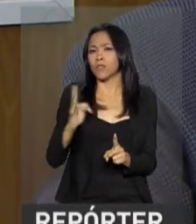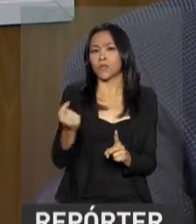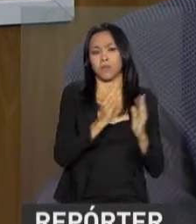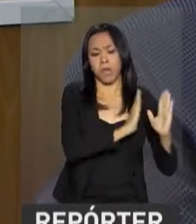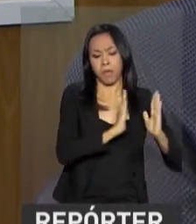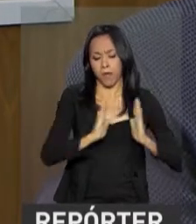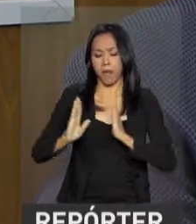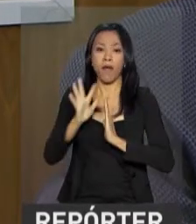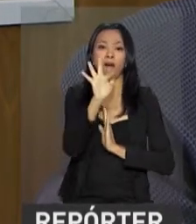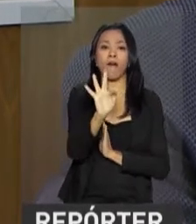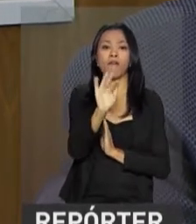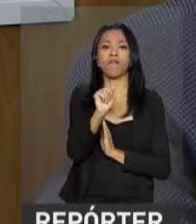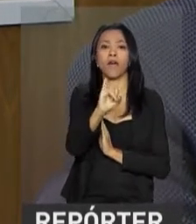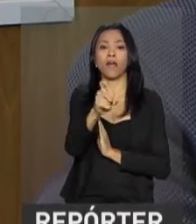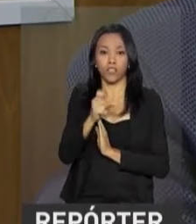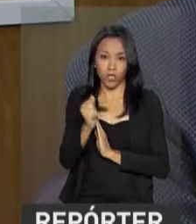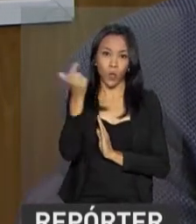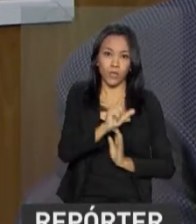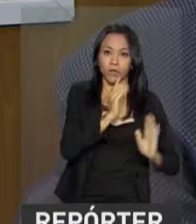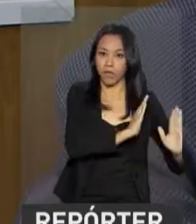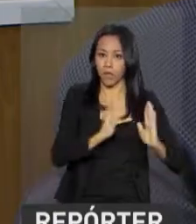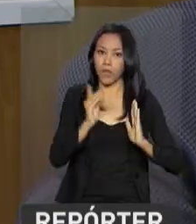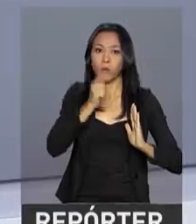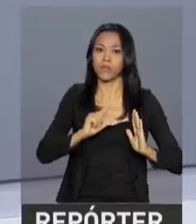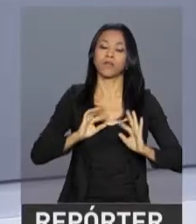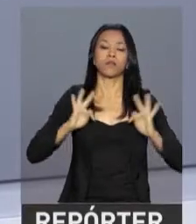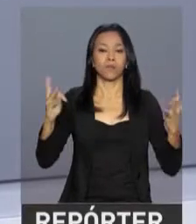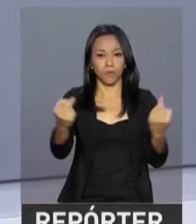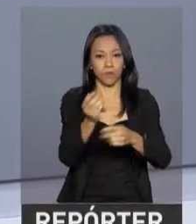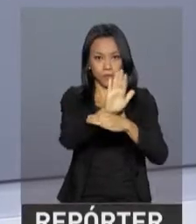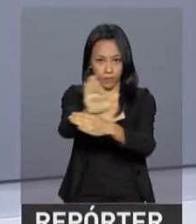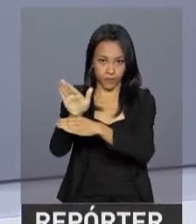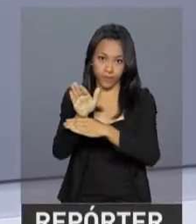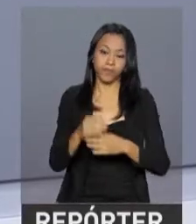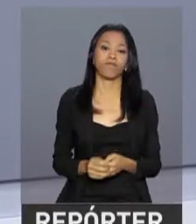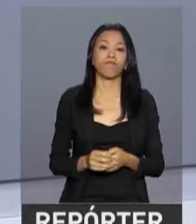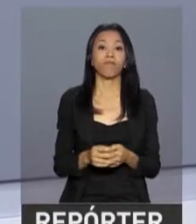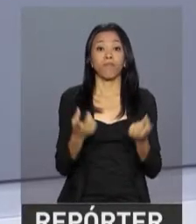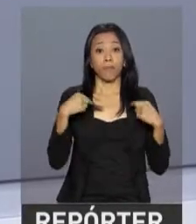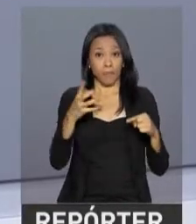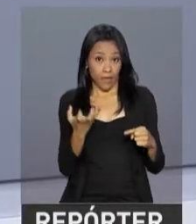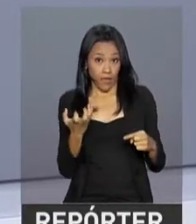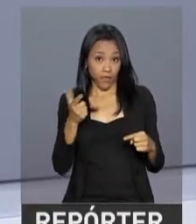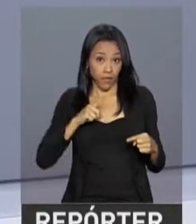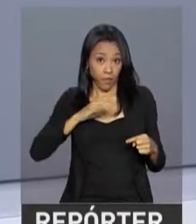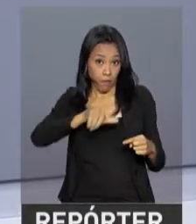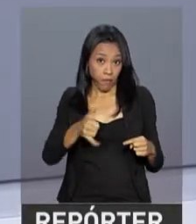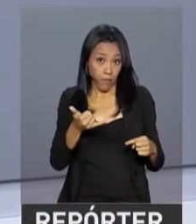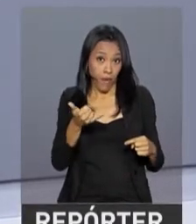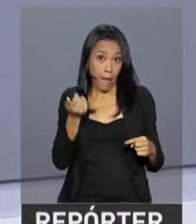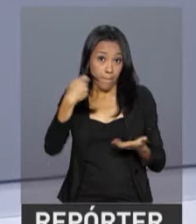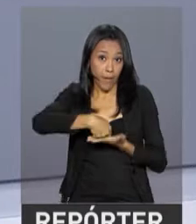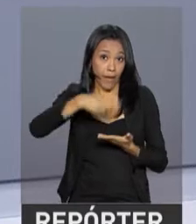consigam chegar a todos que efetivamente precisam quer ter a chance de poder pagar menos na conta de luz